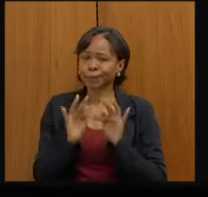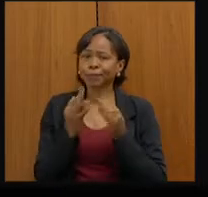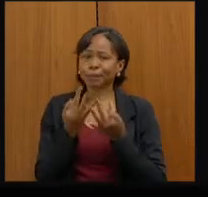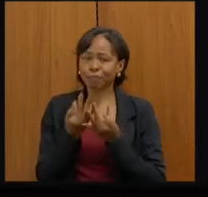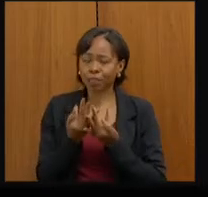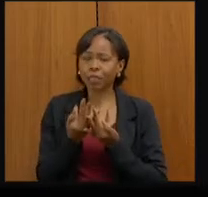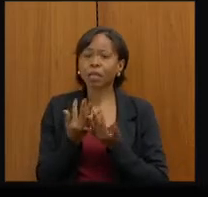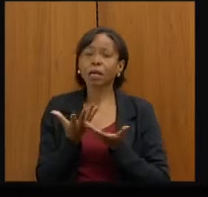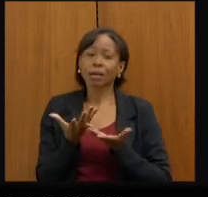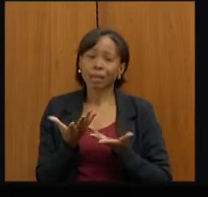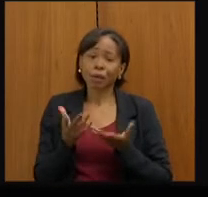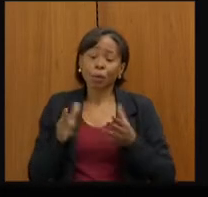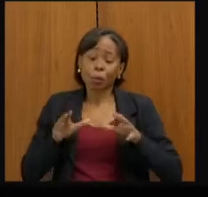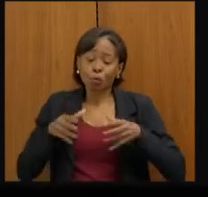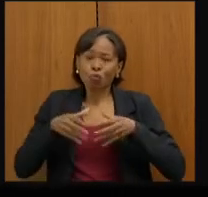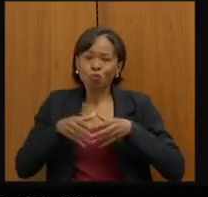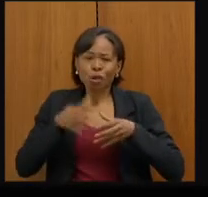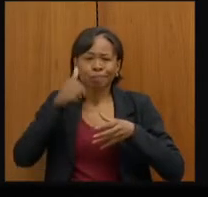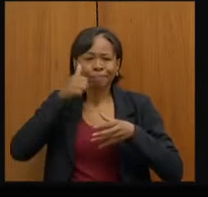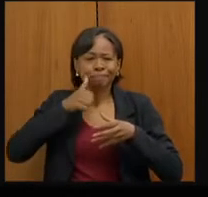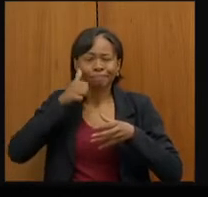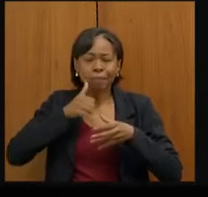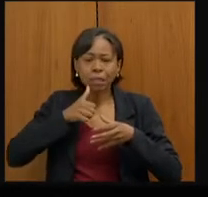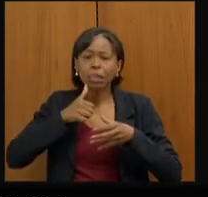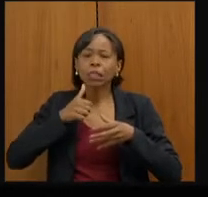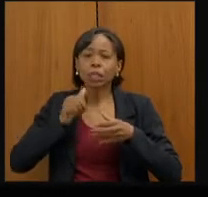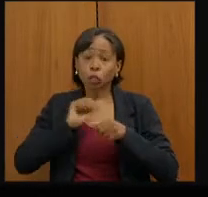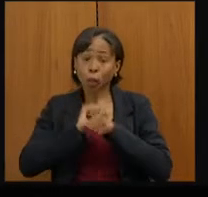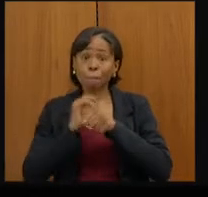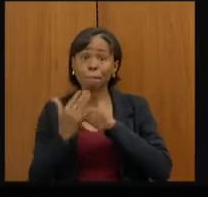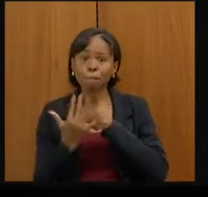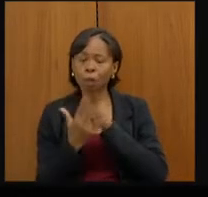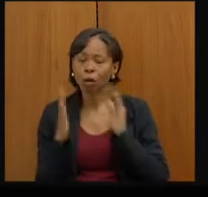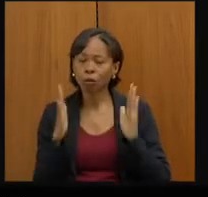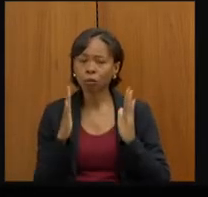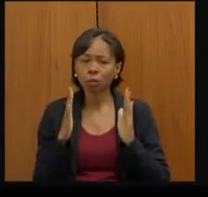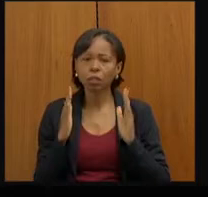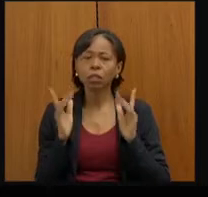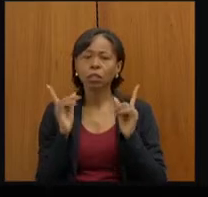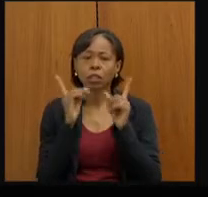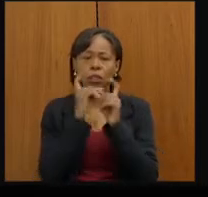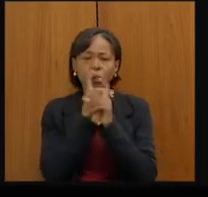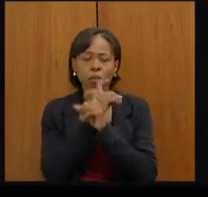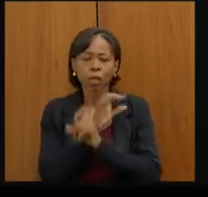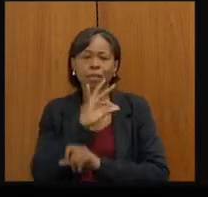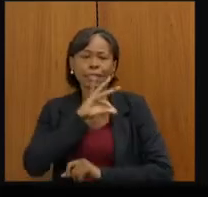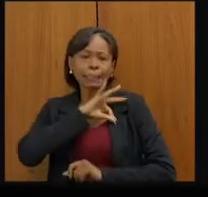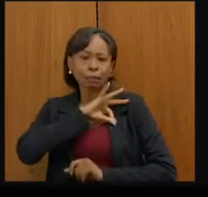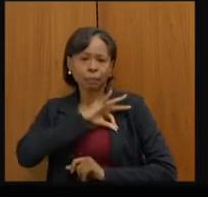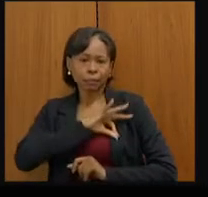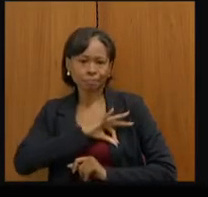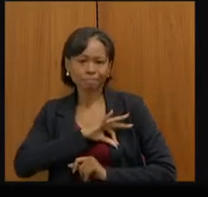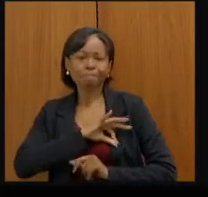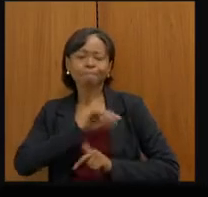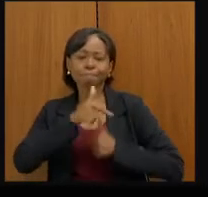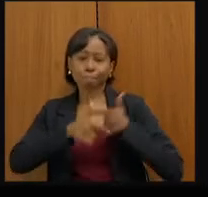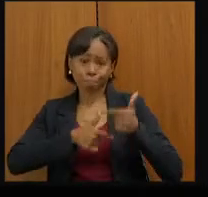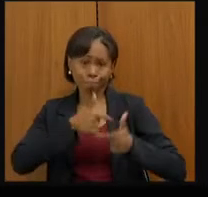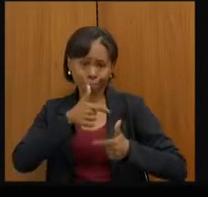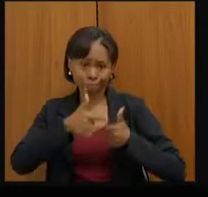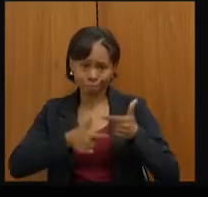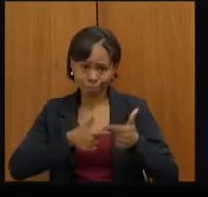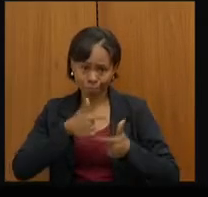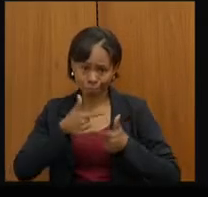passam de bunda era habilidade durante a pandemia e tem um é o repórter importante e também